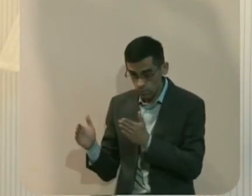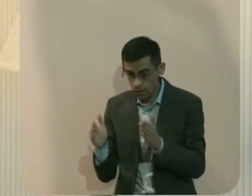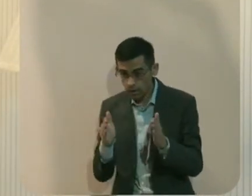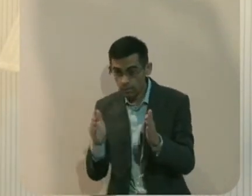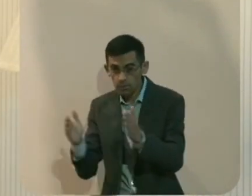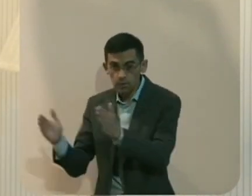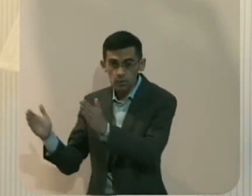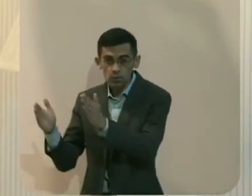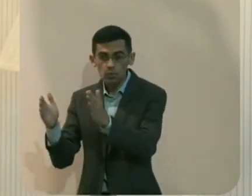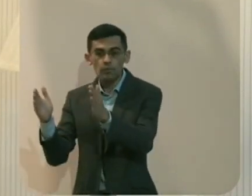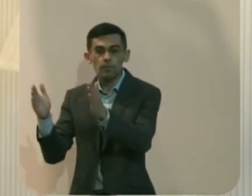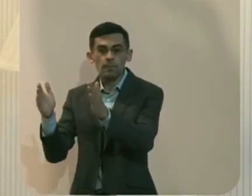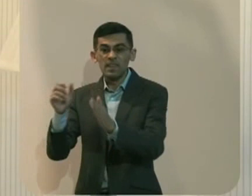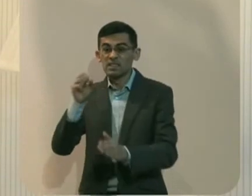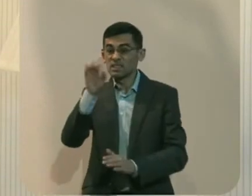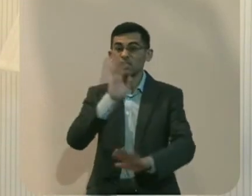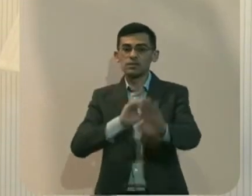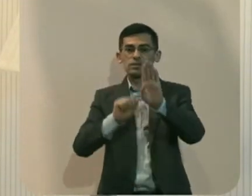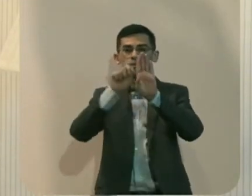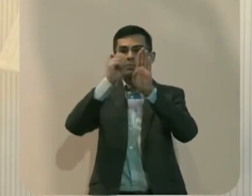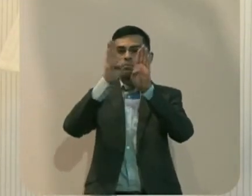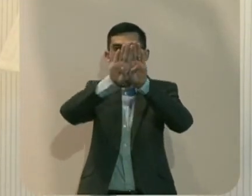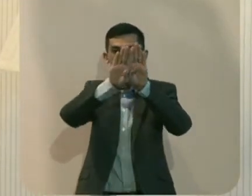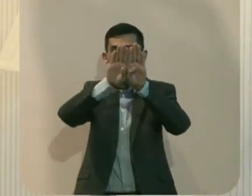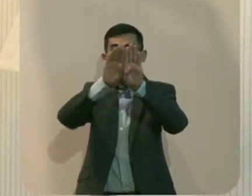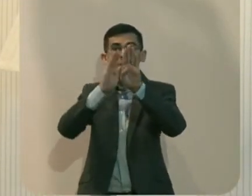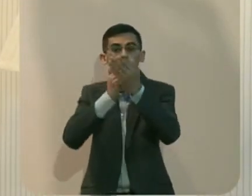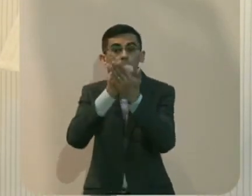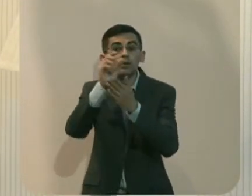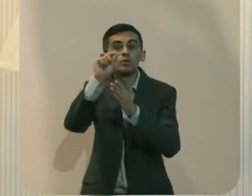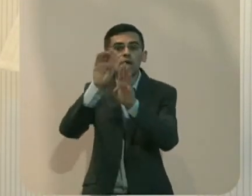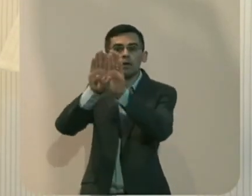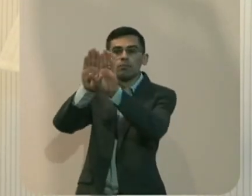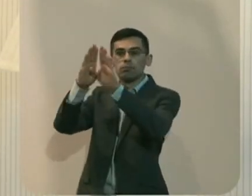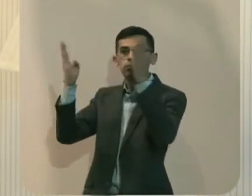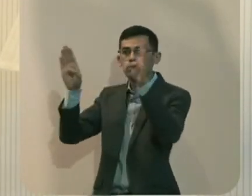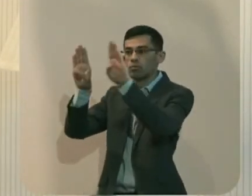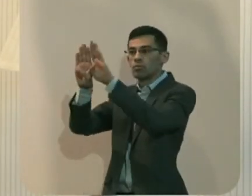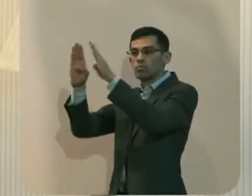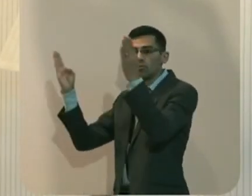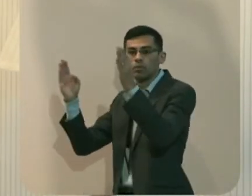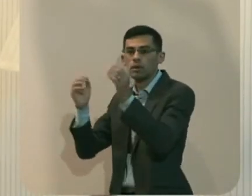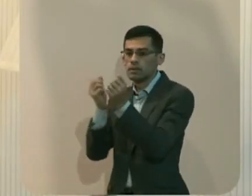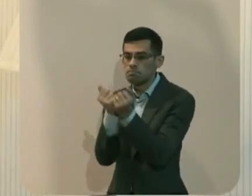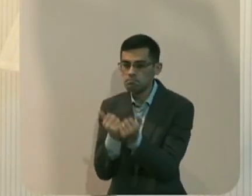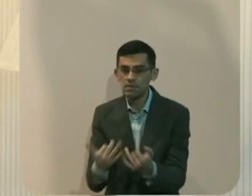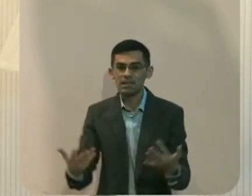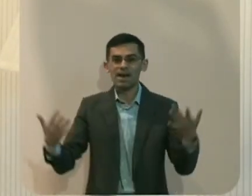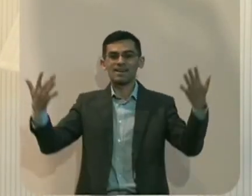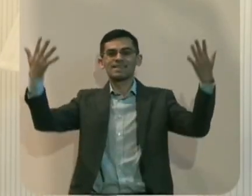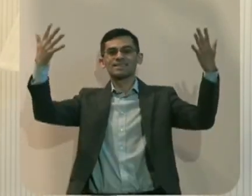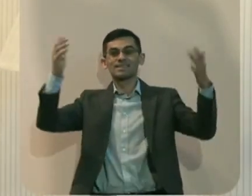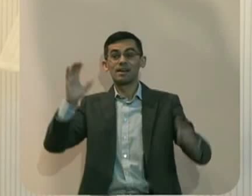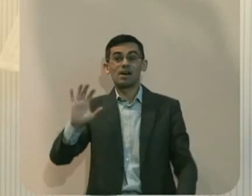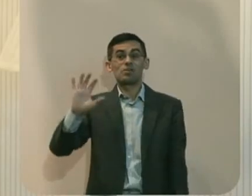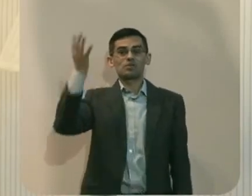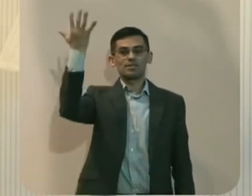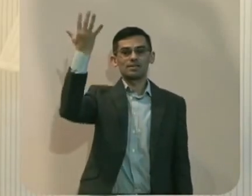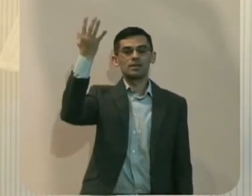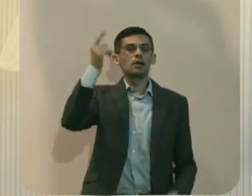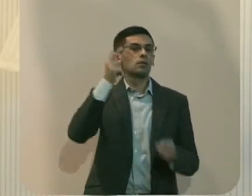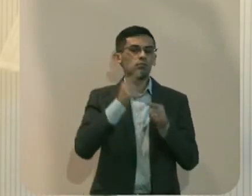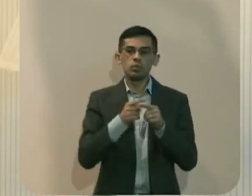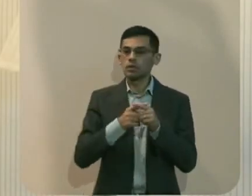as portas que estão trancadas começam a se abrir. Milagres começam a acontecer, pois